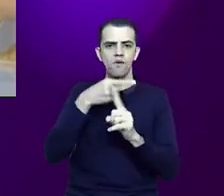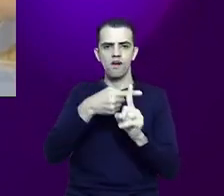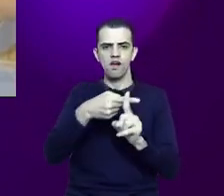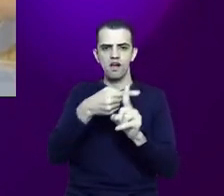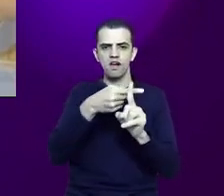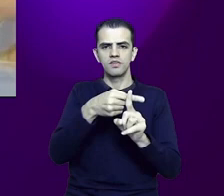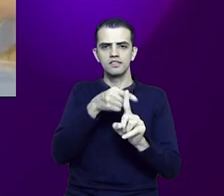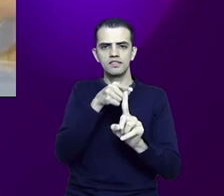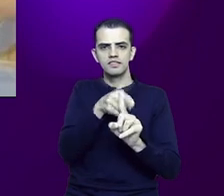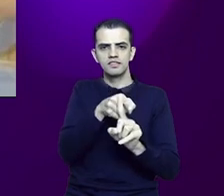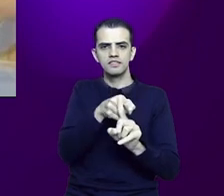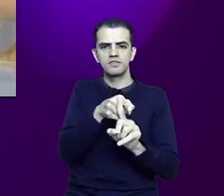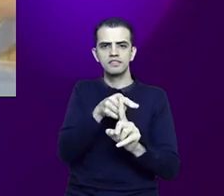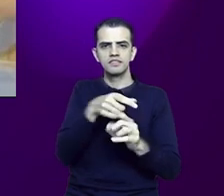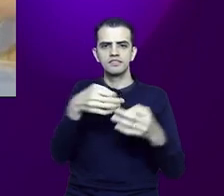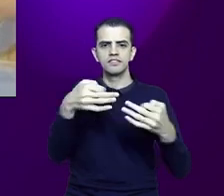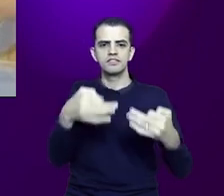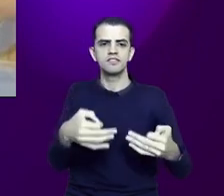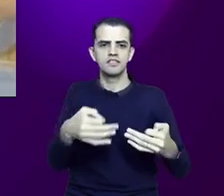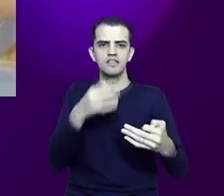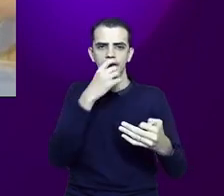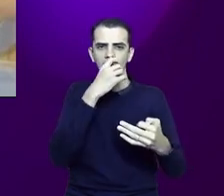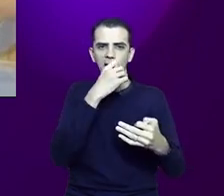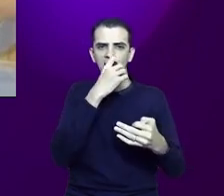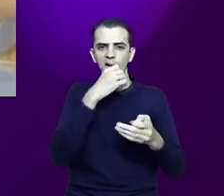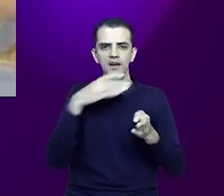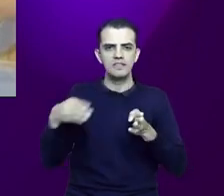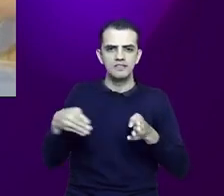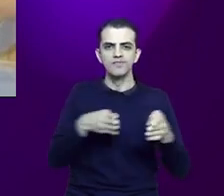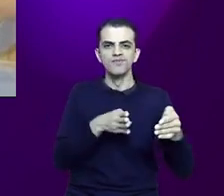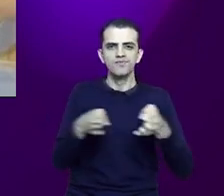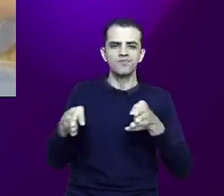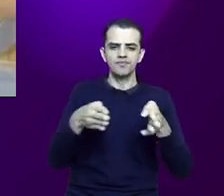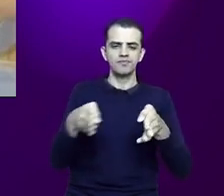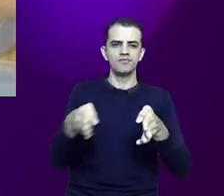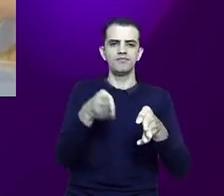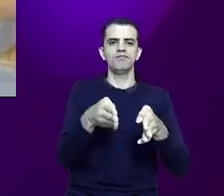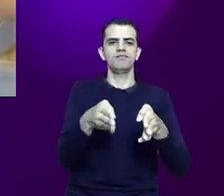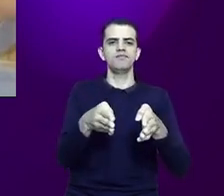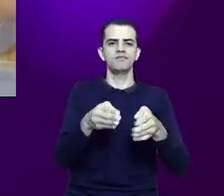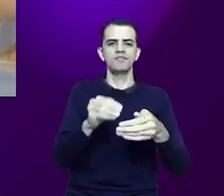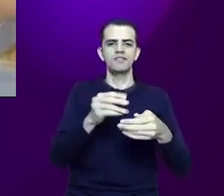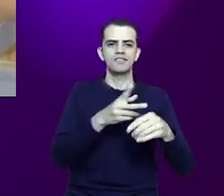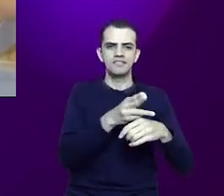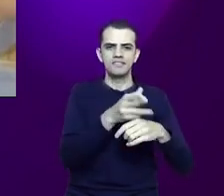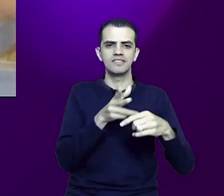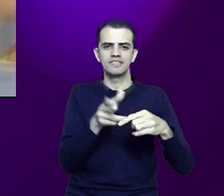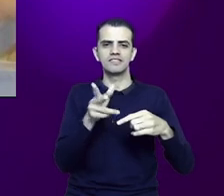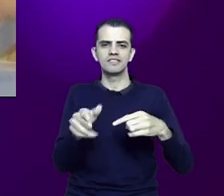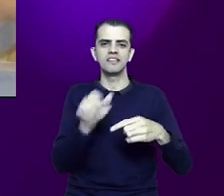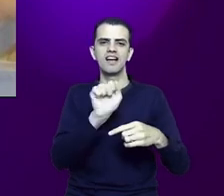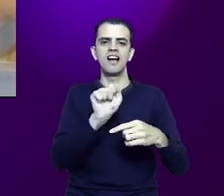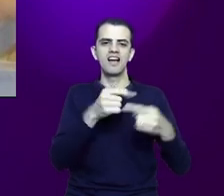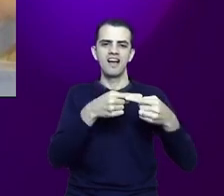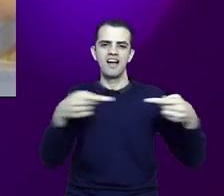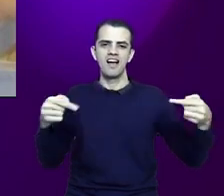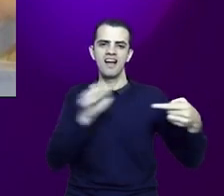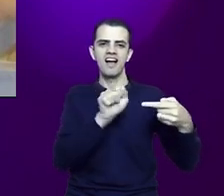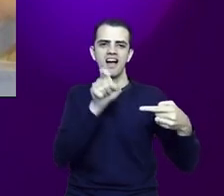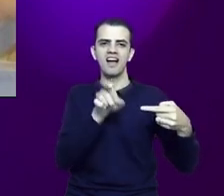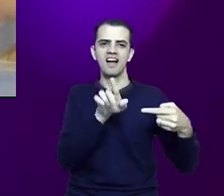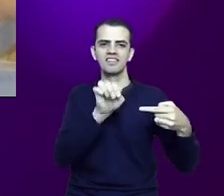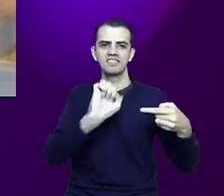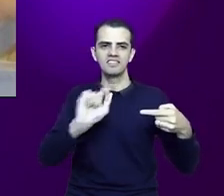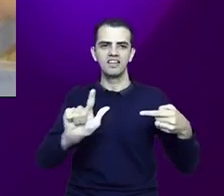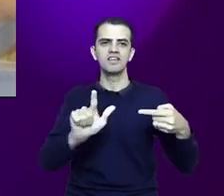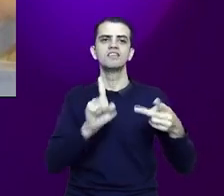acompanhando a projeção da minha imagem em vários cortes, tanto axial, quanto